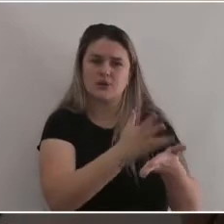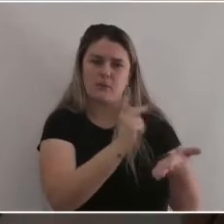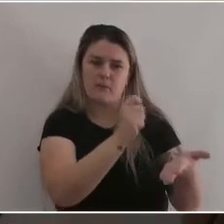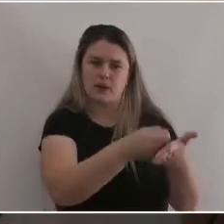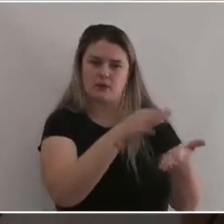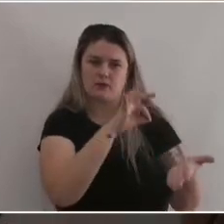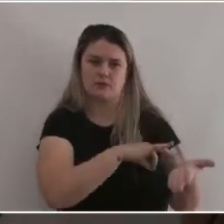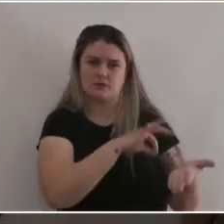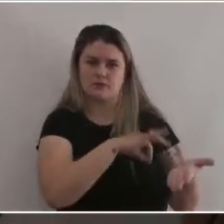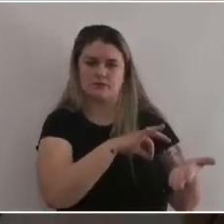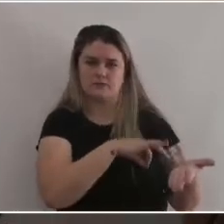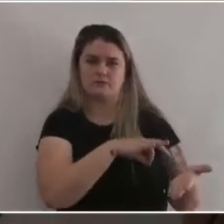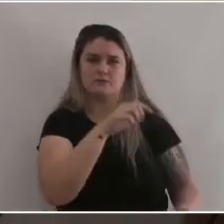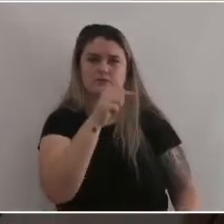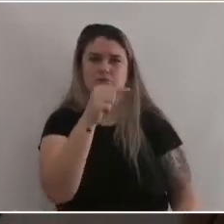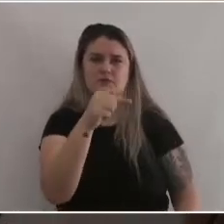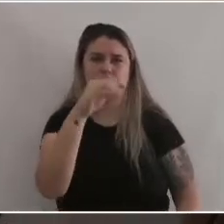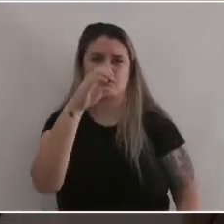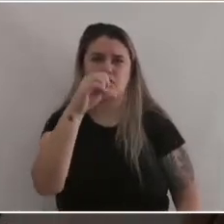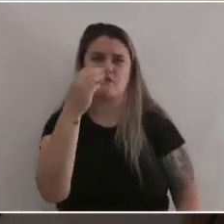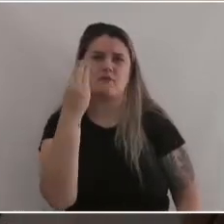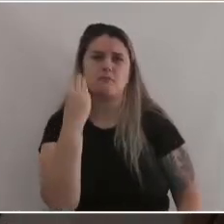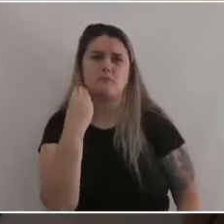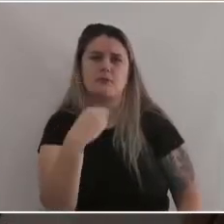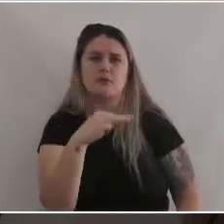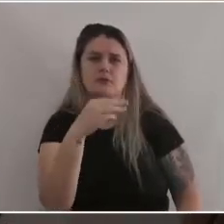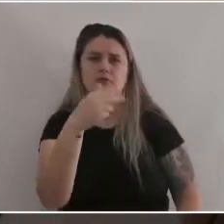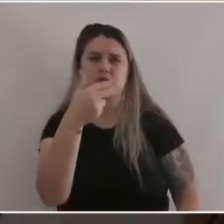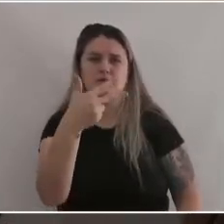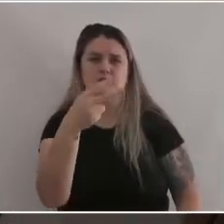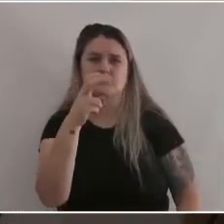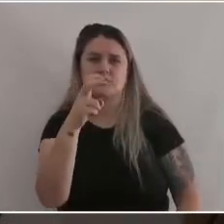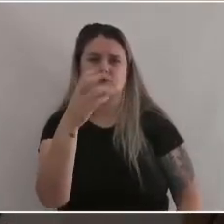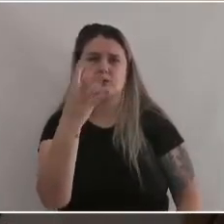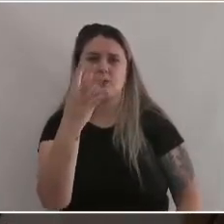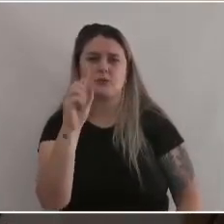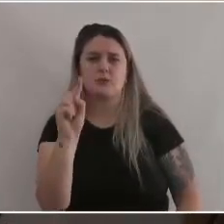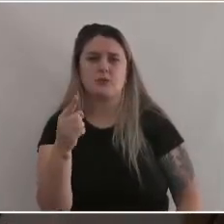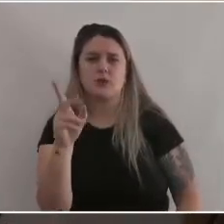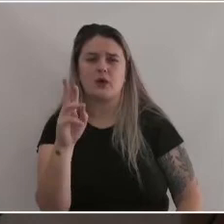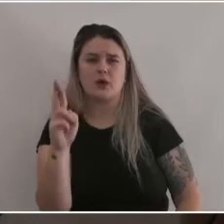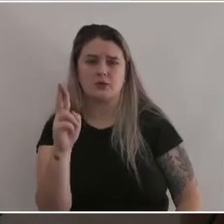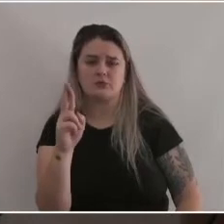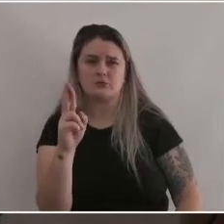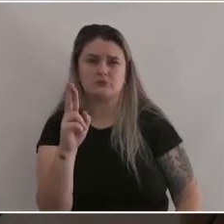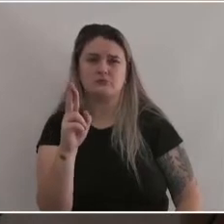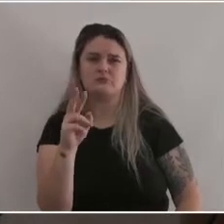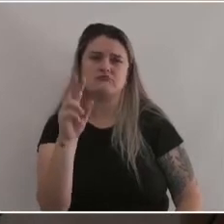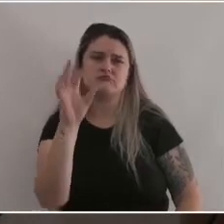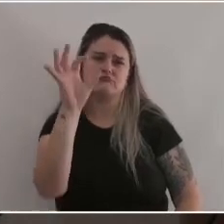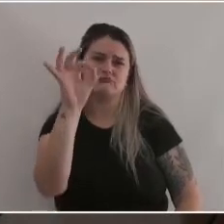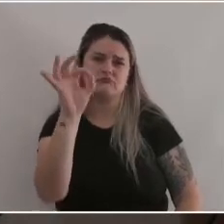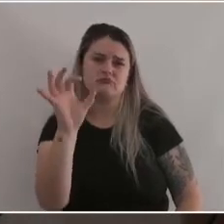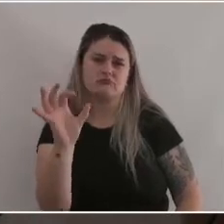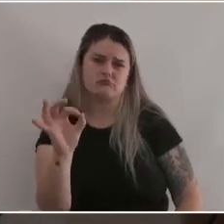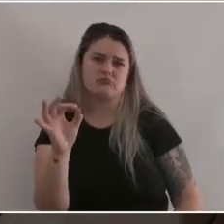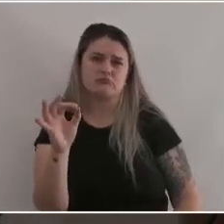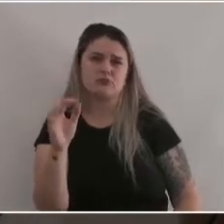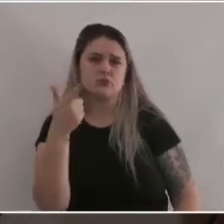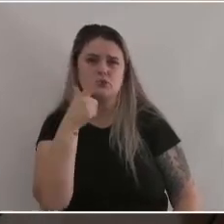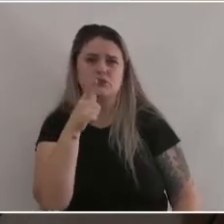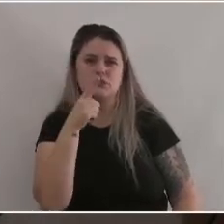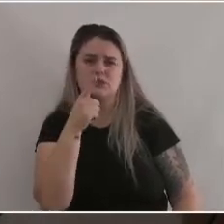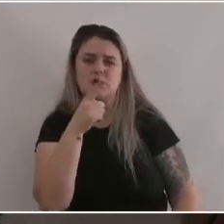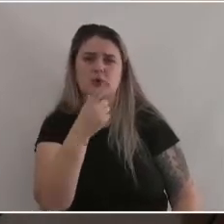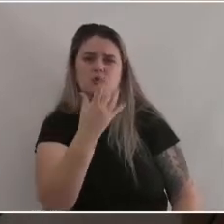pagamento foi R$ 79.354.000 reais. Então, isso corresponde ao fechamento do